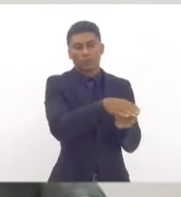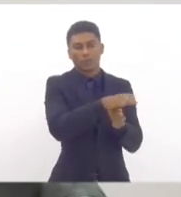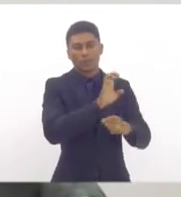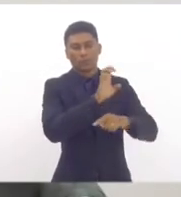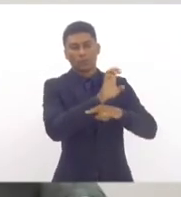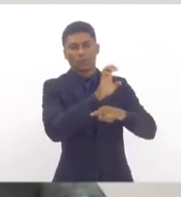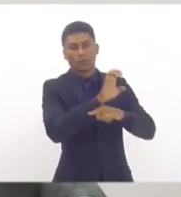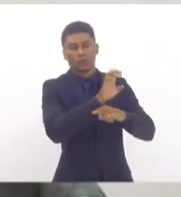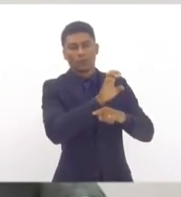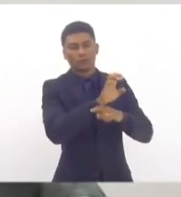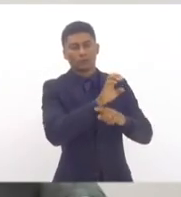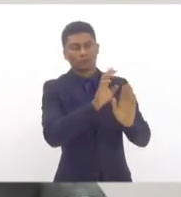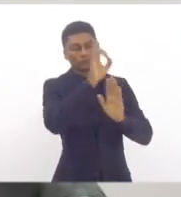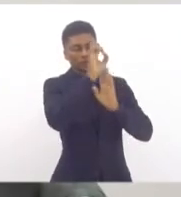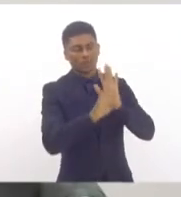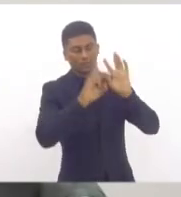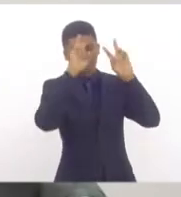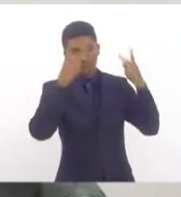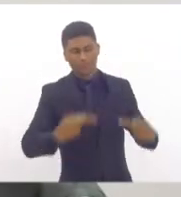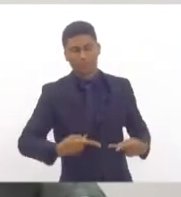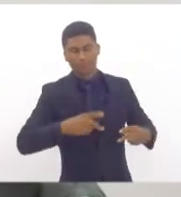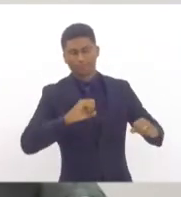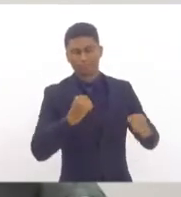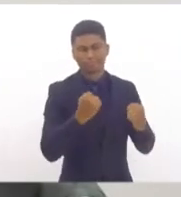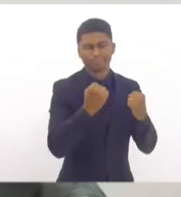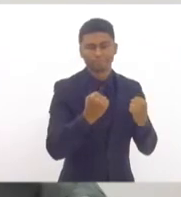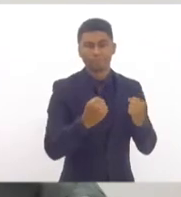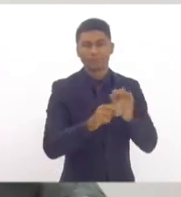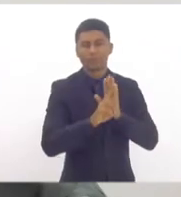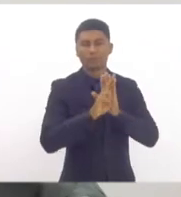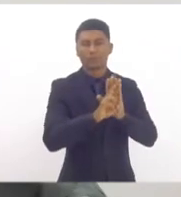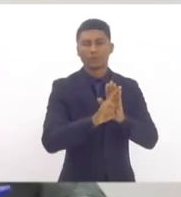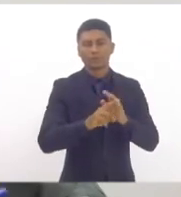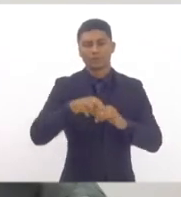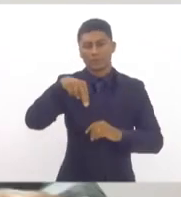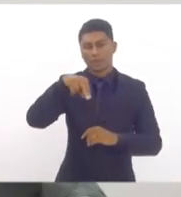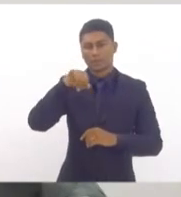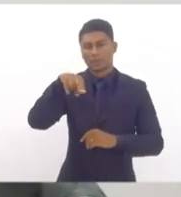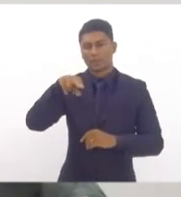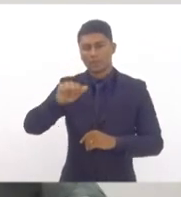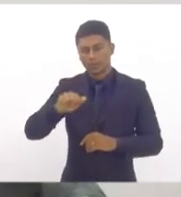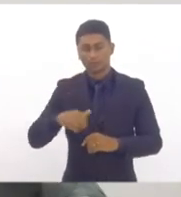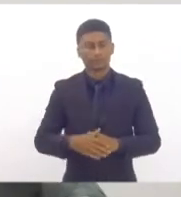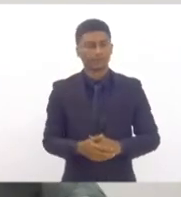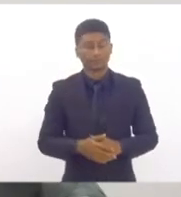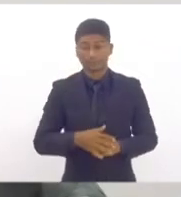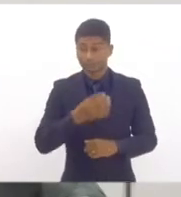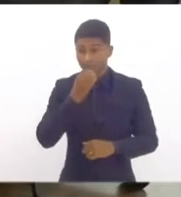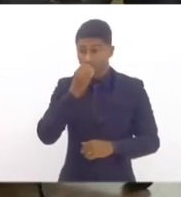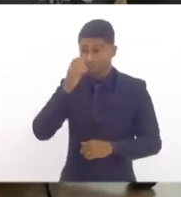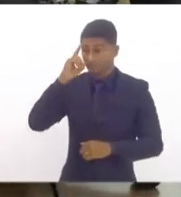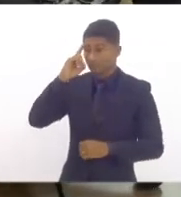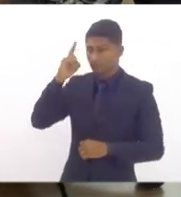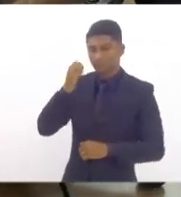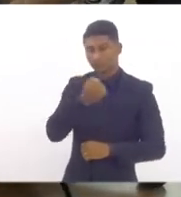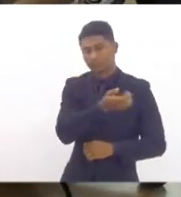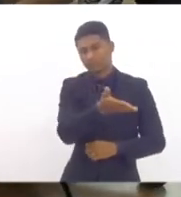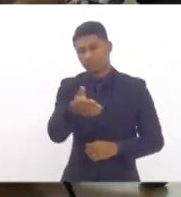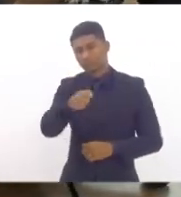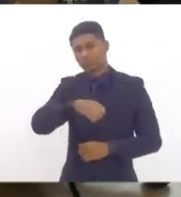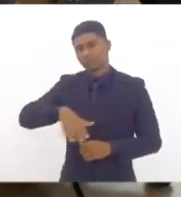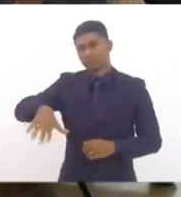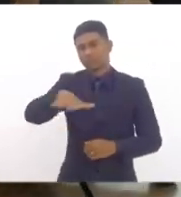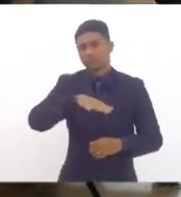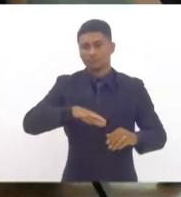Humanos, a representante Nina Barruan. Bom dia a todas e todos. Vou ser